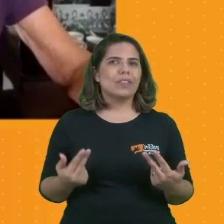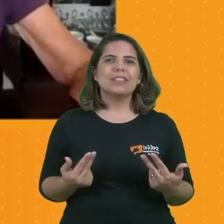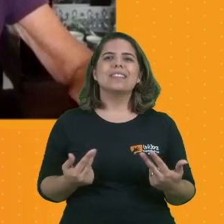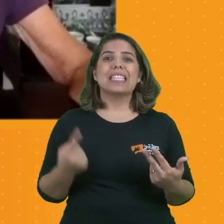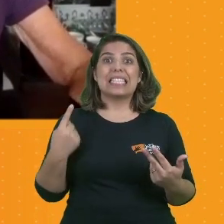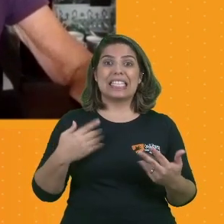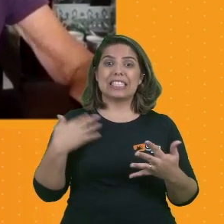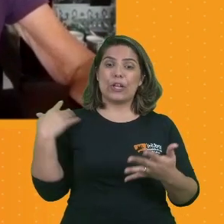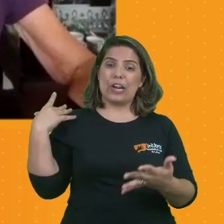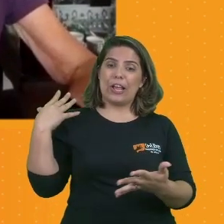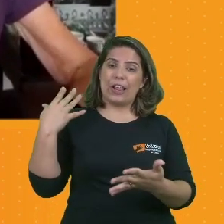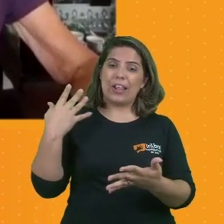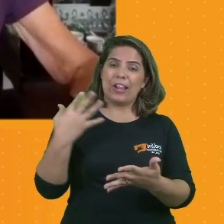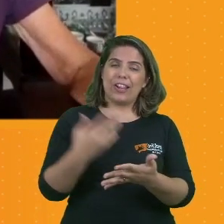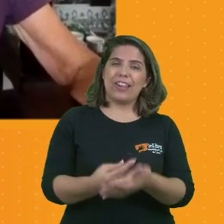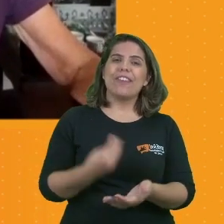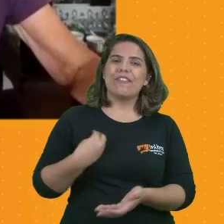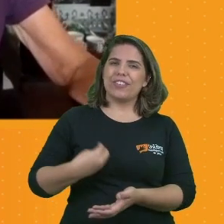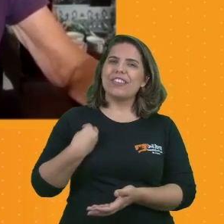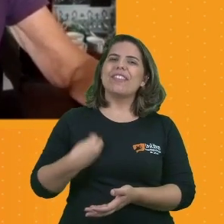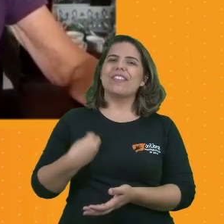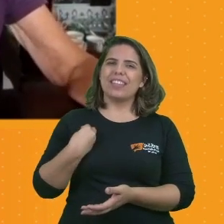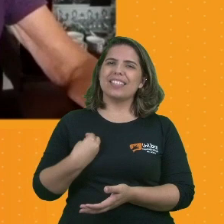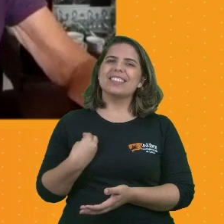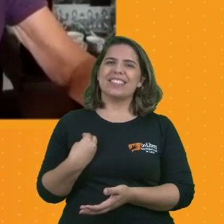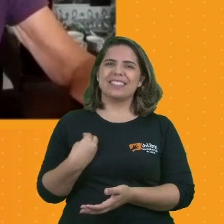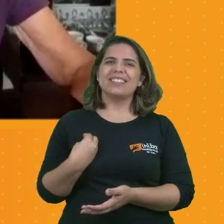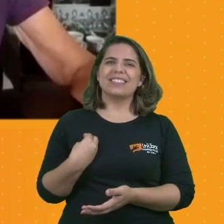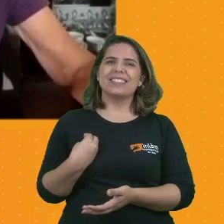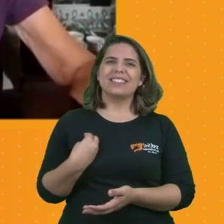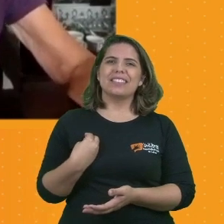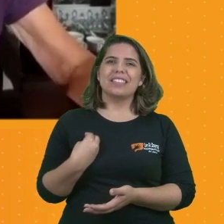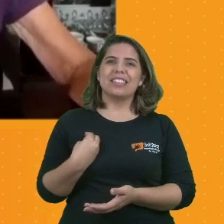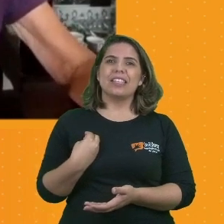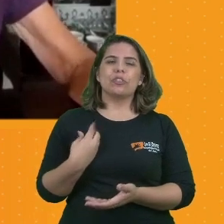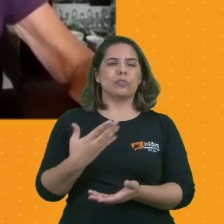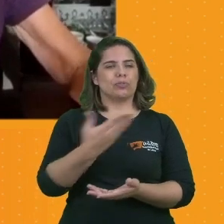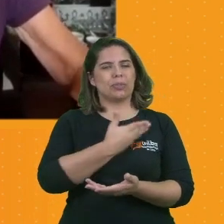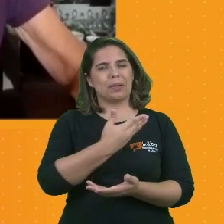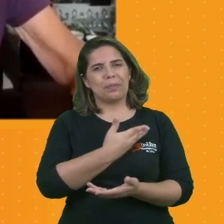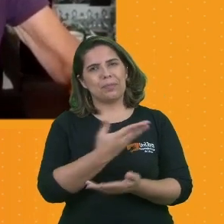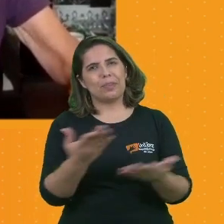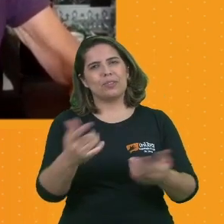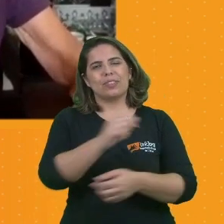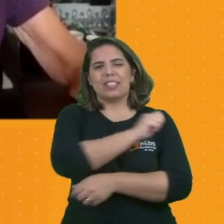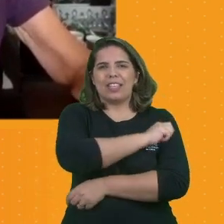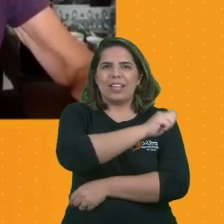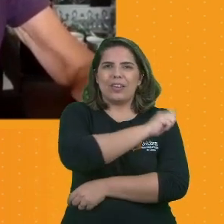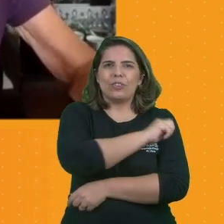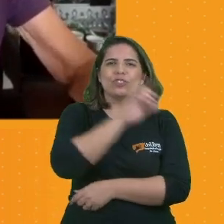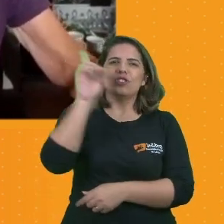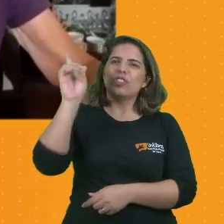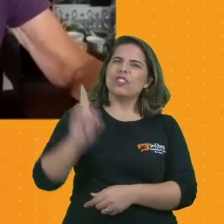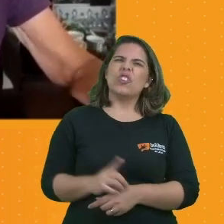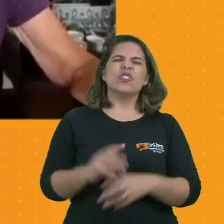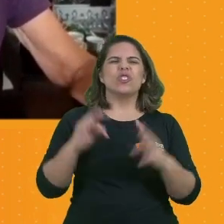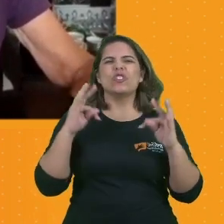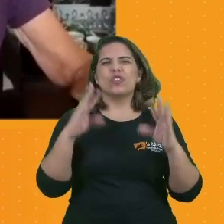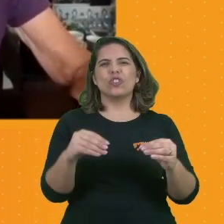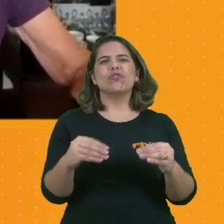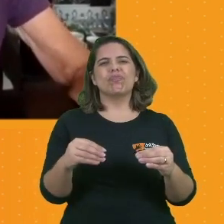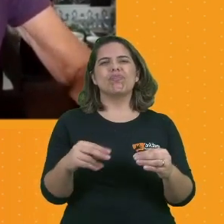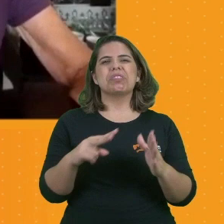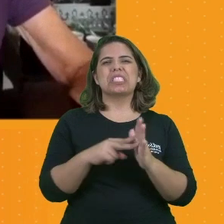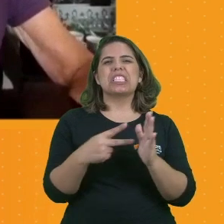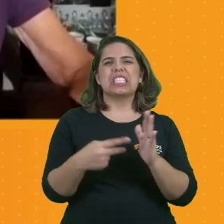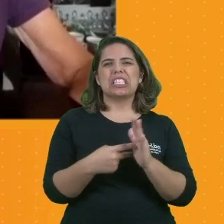nessa longa presença como vivência porcaria e os alunos e diretores tudo o